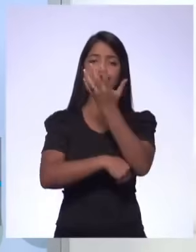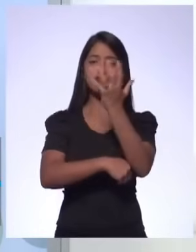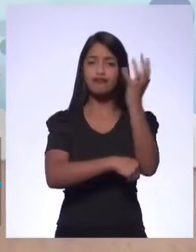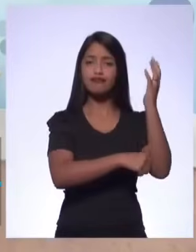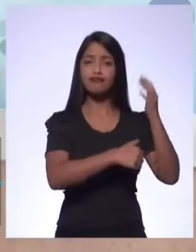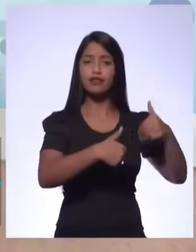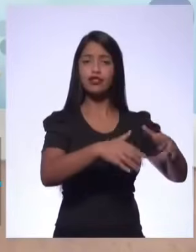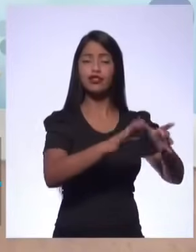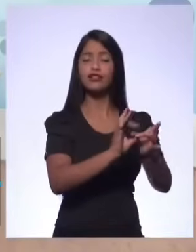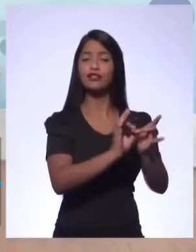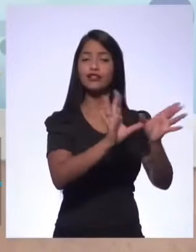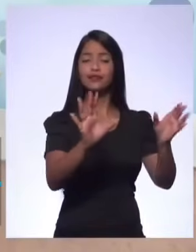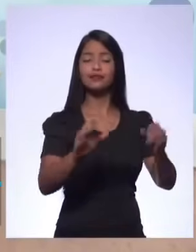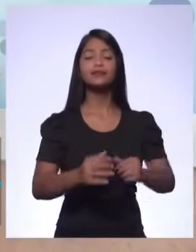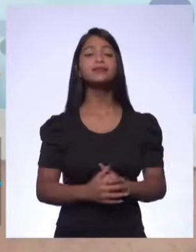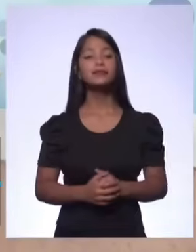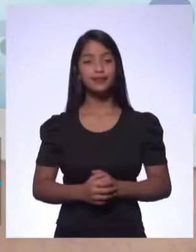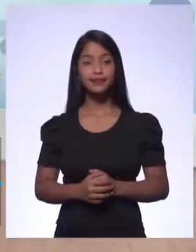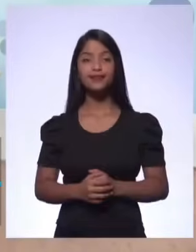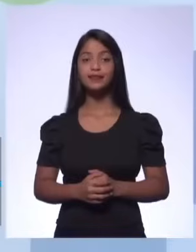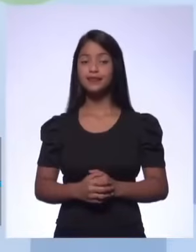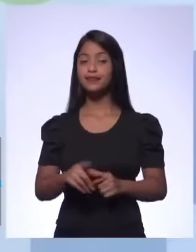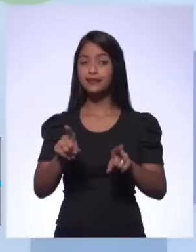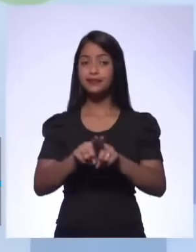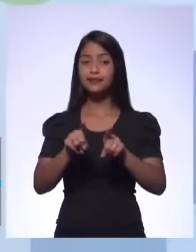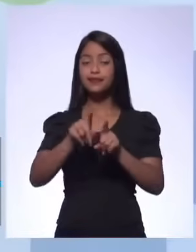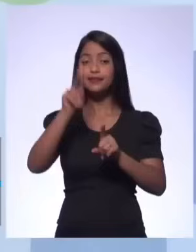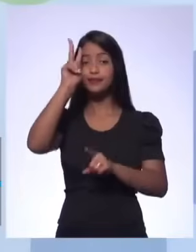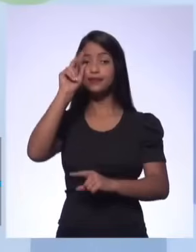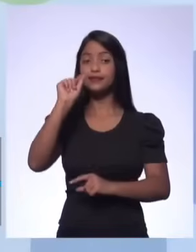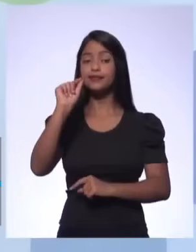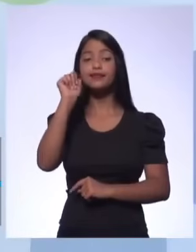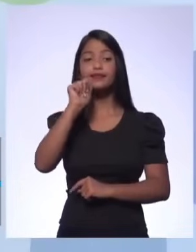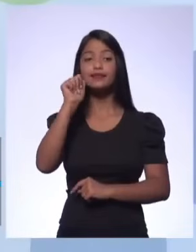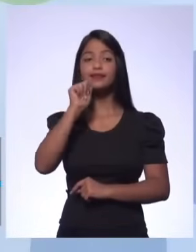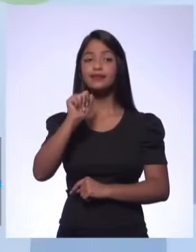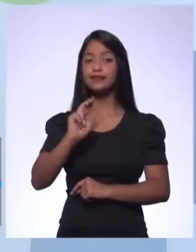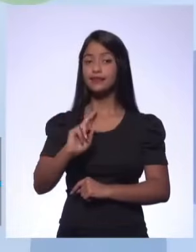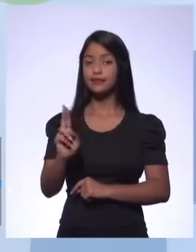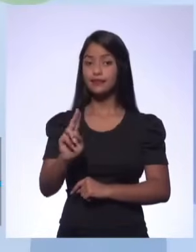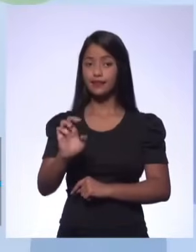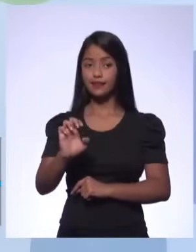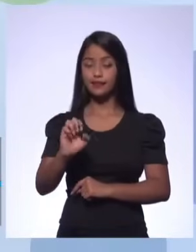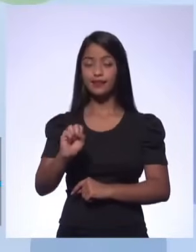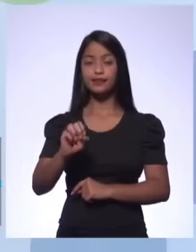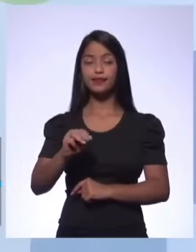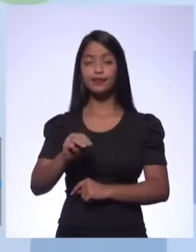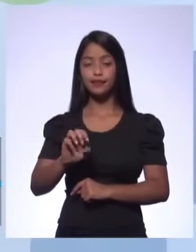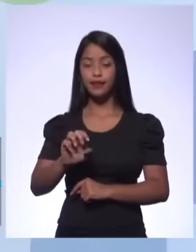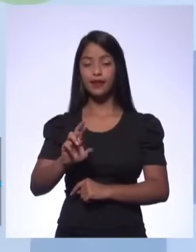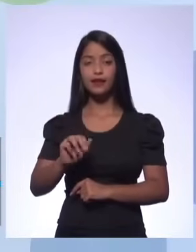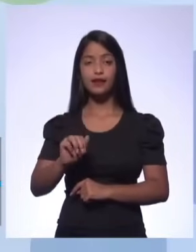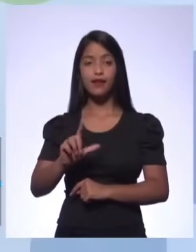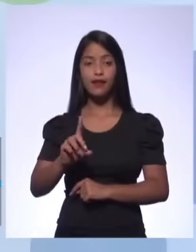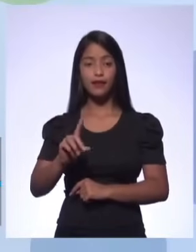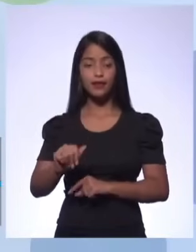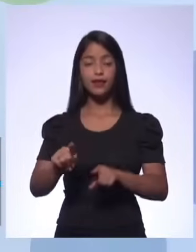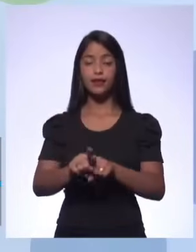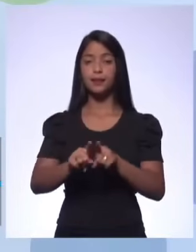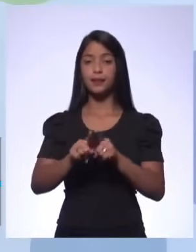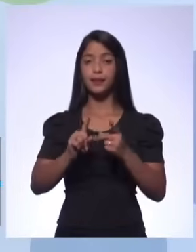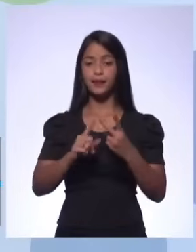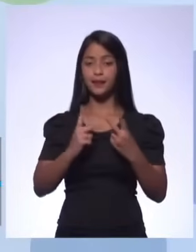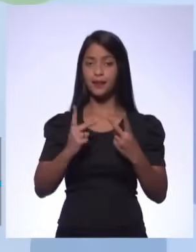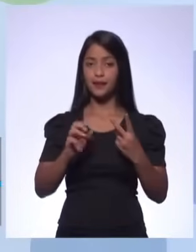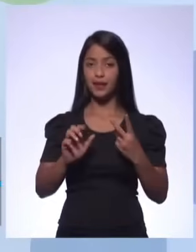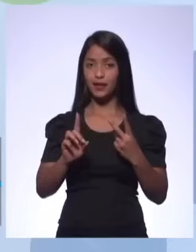Vamos lembrar aqui a contribuição aqui da Esmeralda e do Pedro, acho que é Pedro